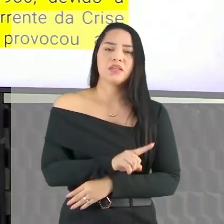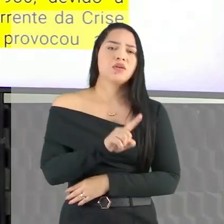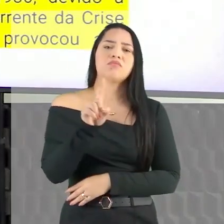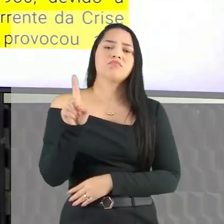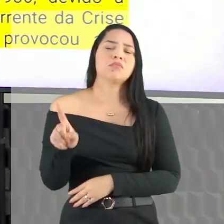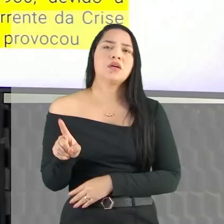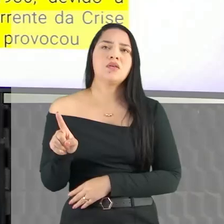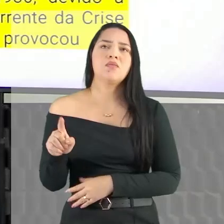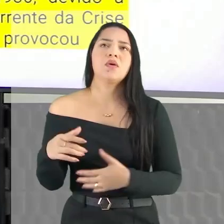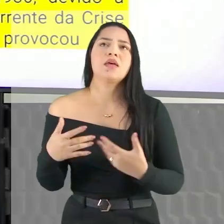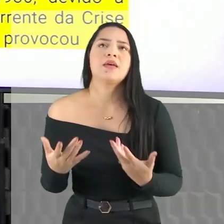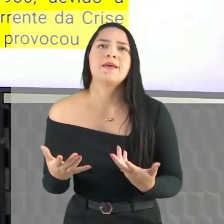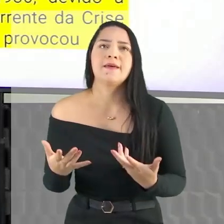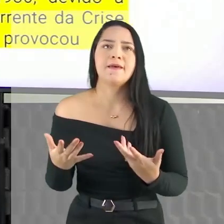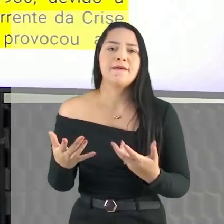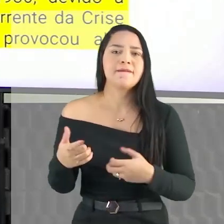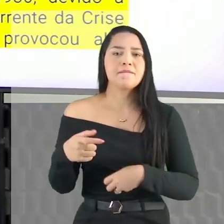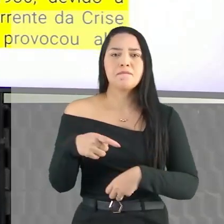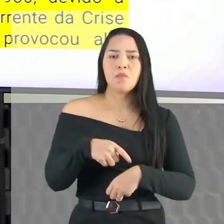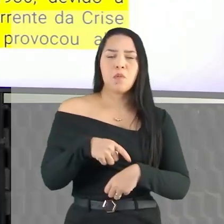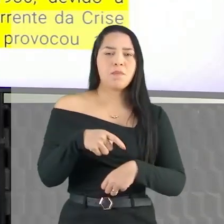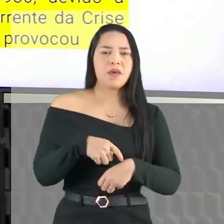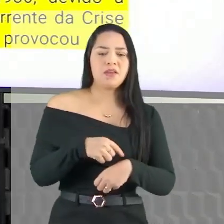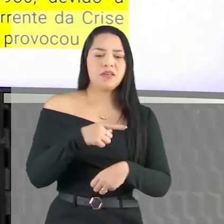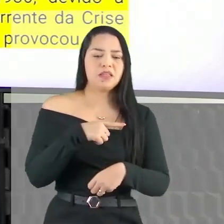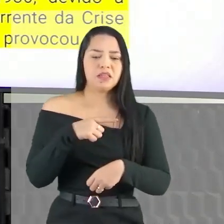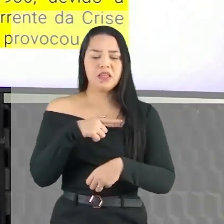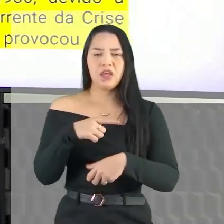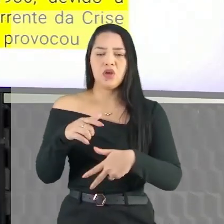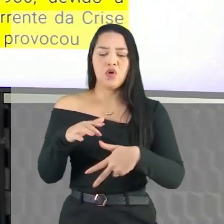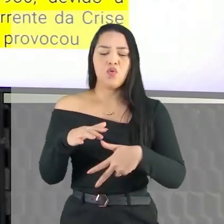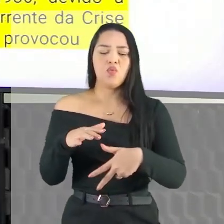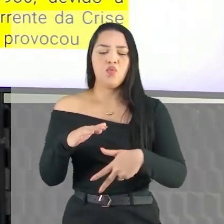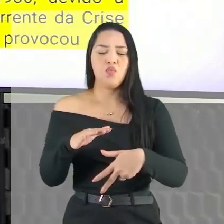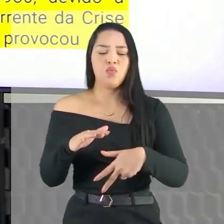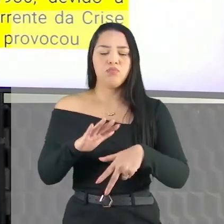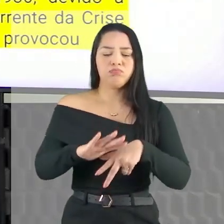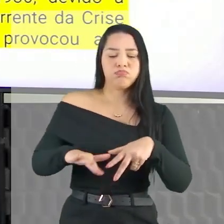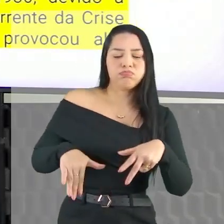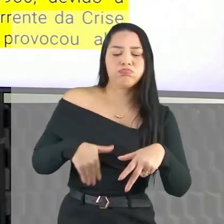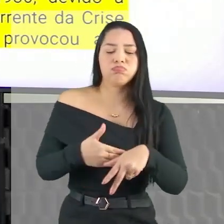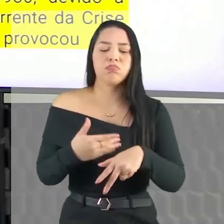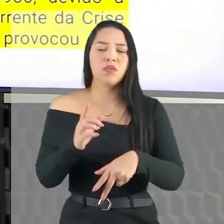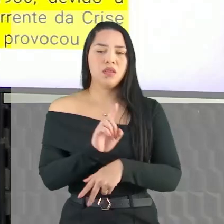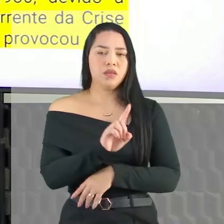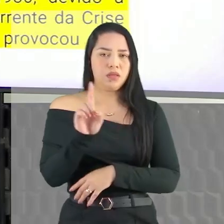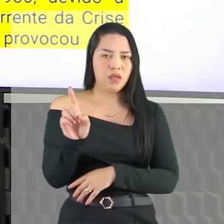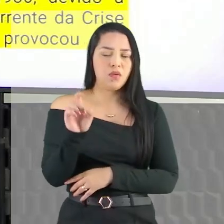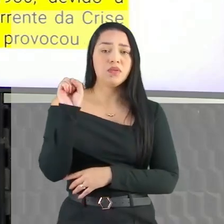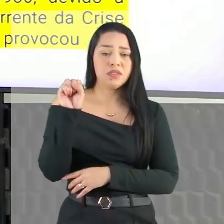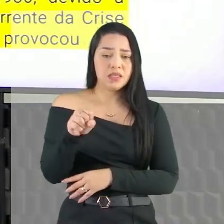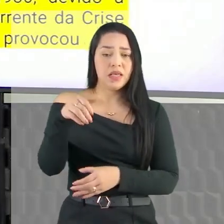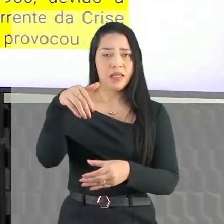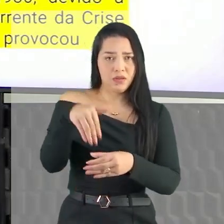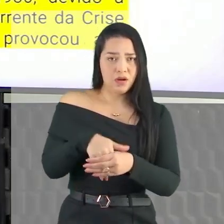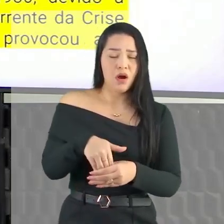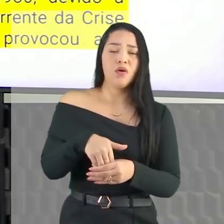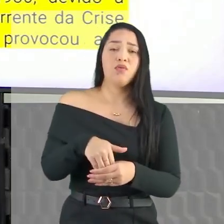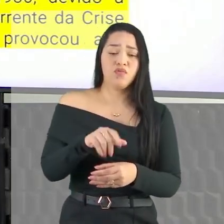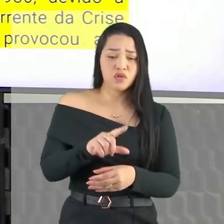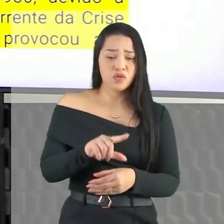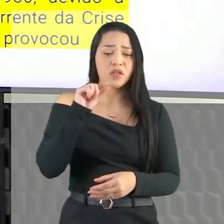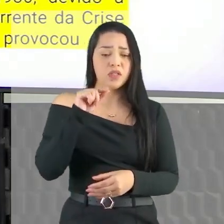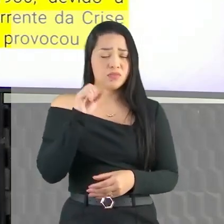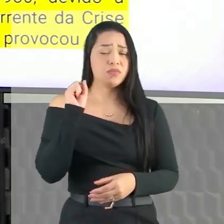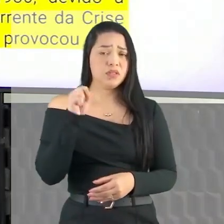foi nenhum momento em que houve um golpe. Não, ele foi pela via eleitoral, sim, né? Foi votado,